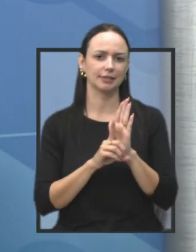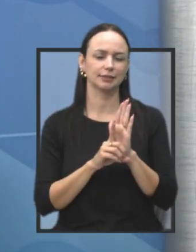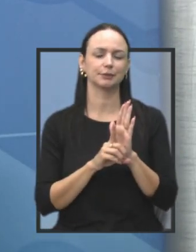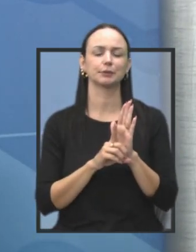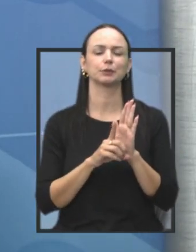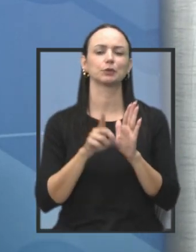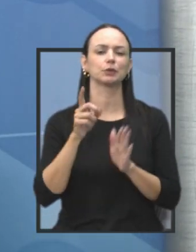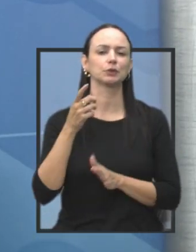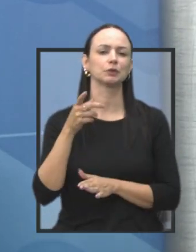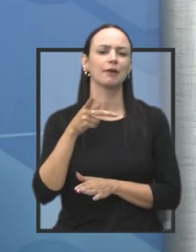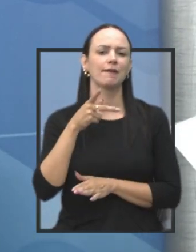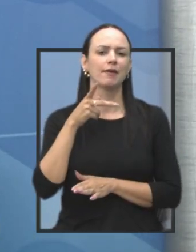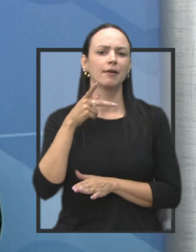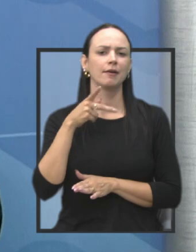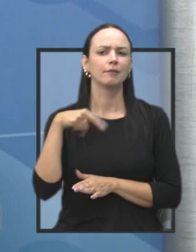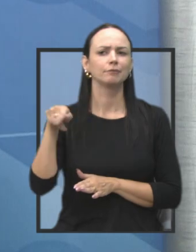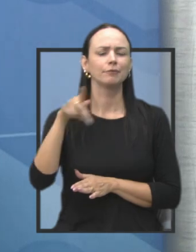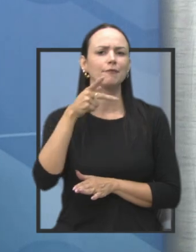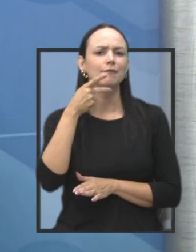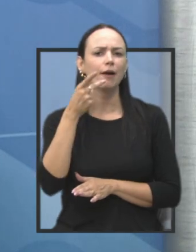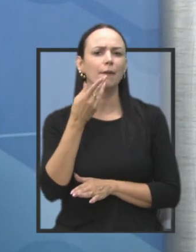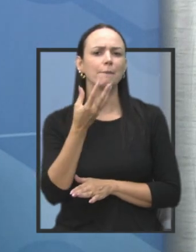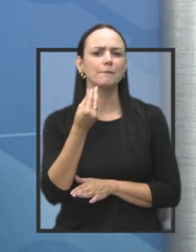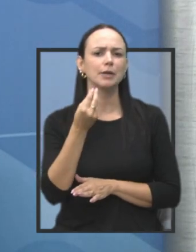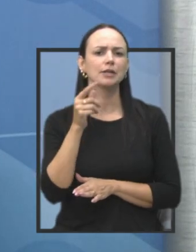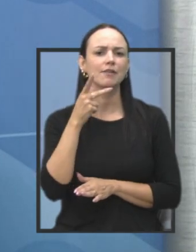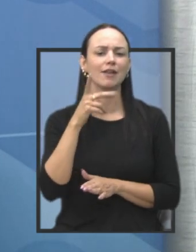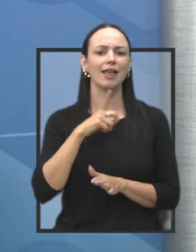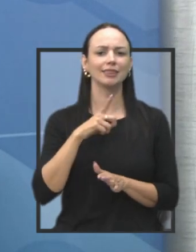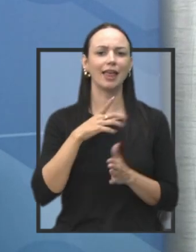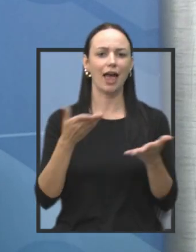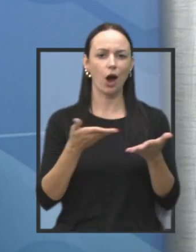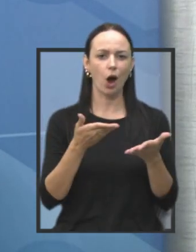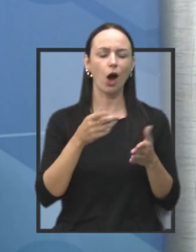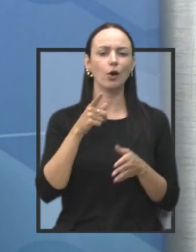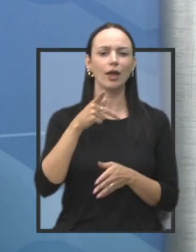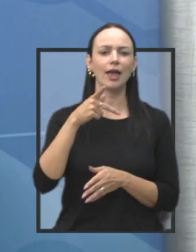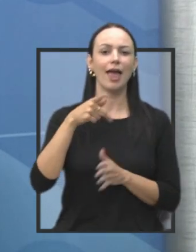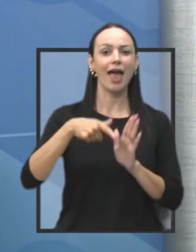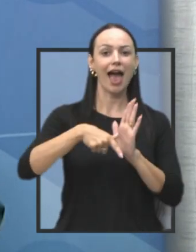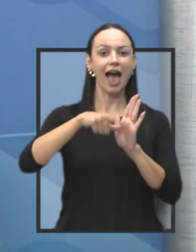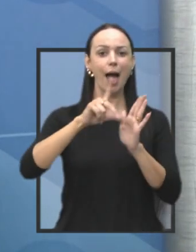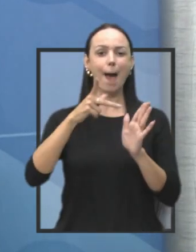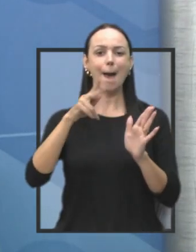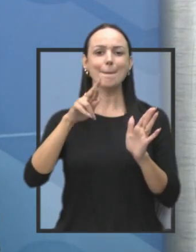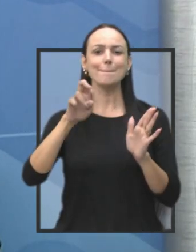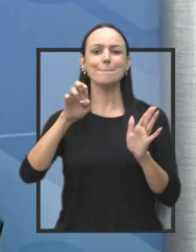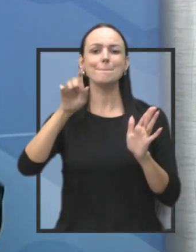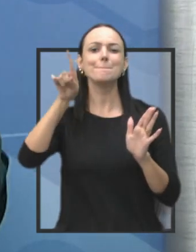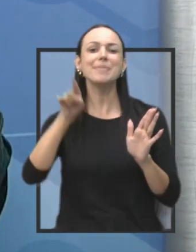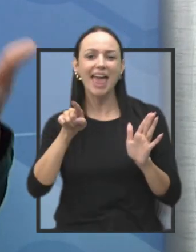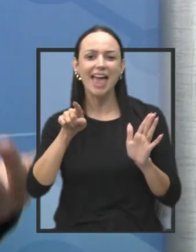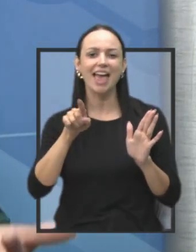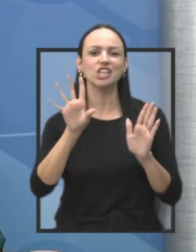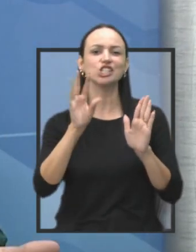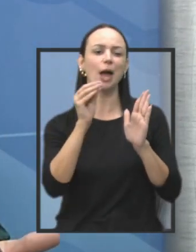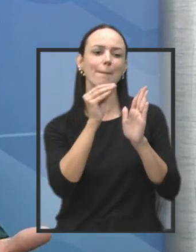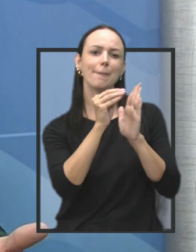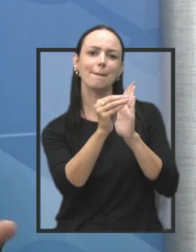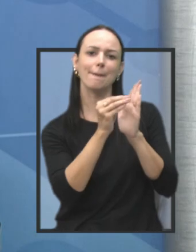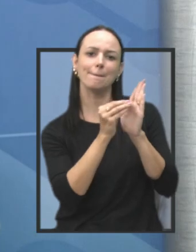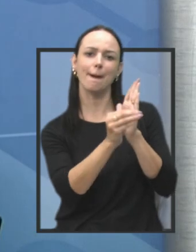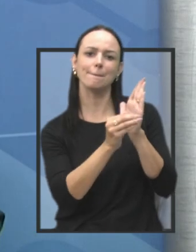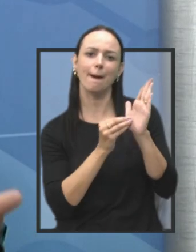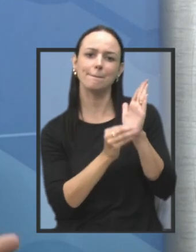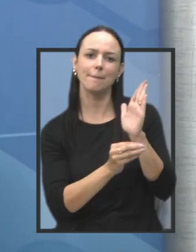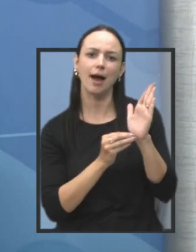aí recentemente da declaração pré-preenchida, né? Isso facilita a declaração, tem que ter um